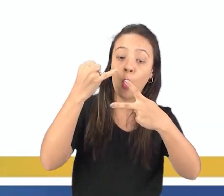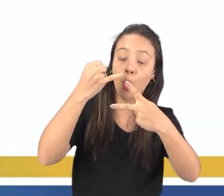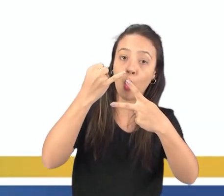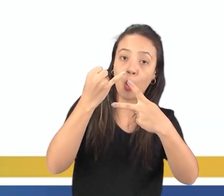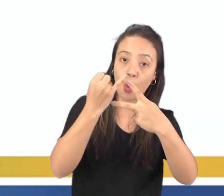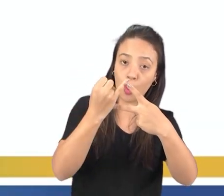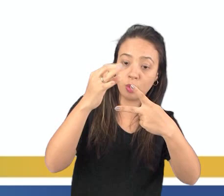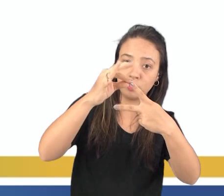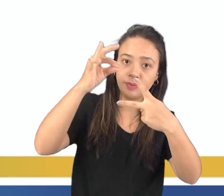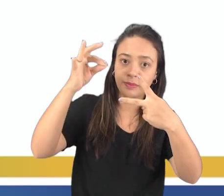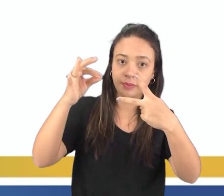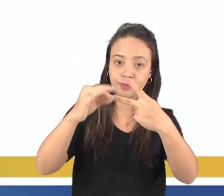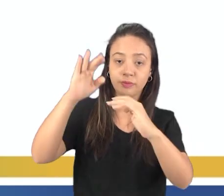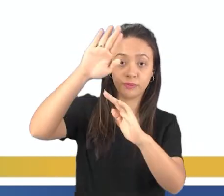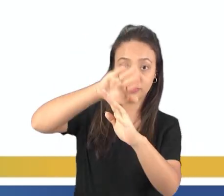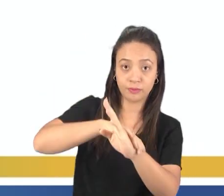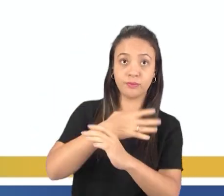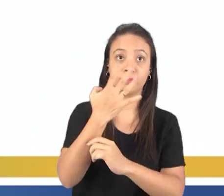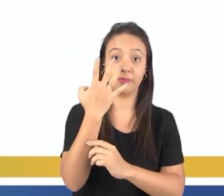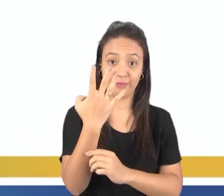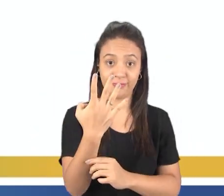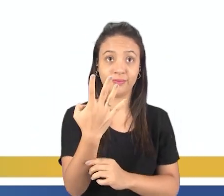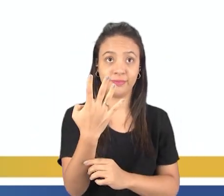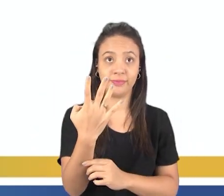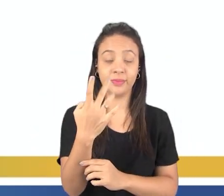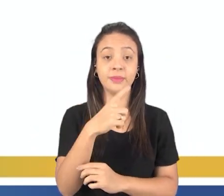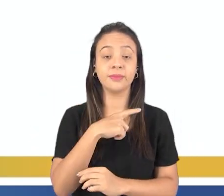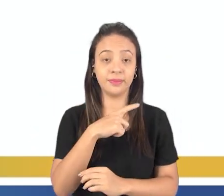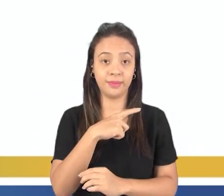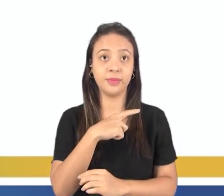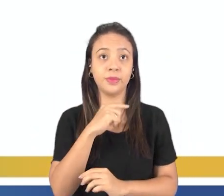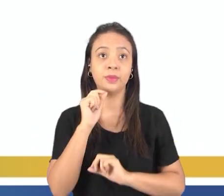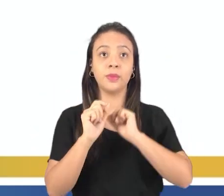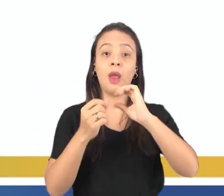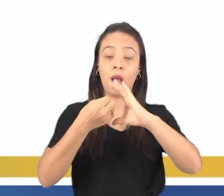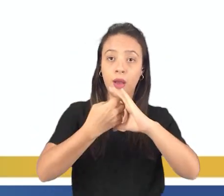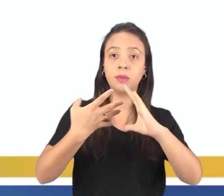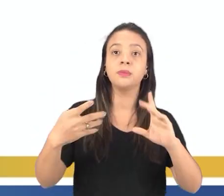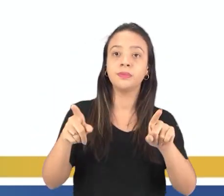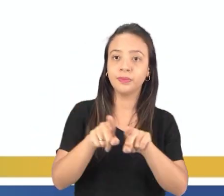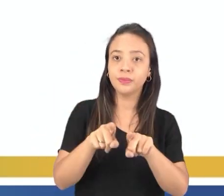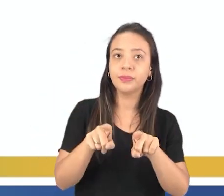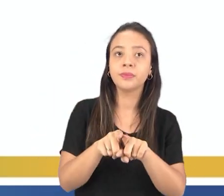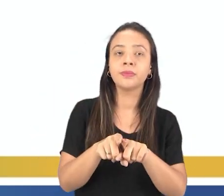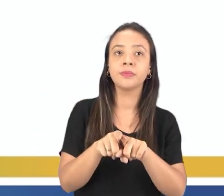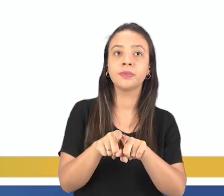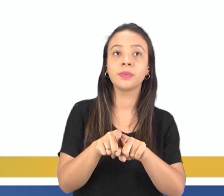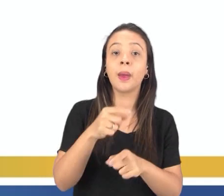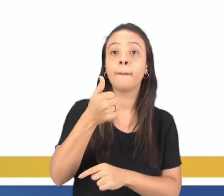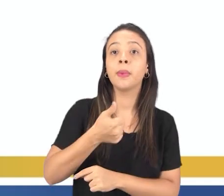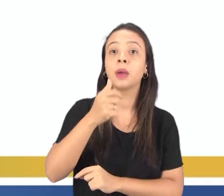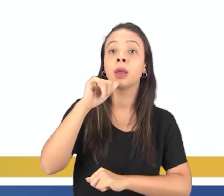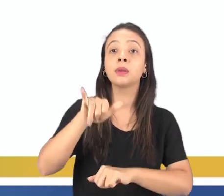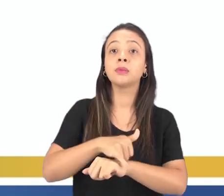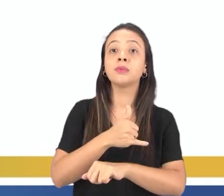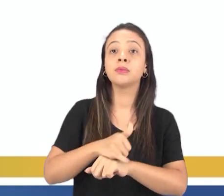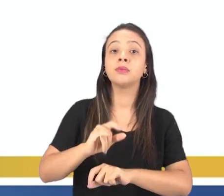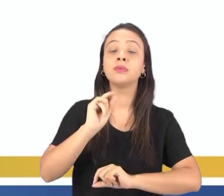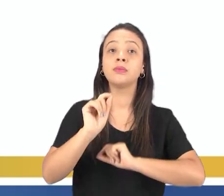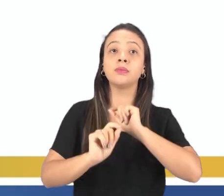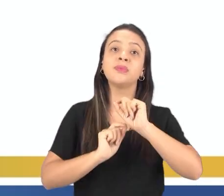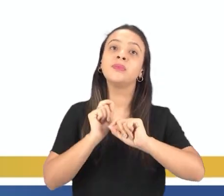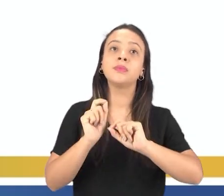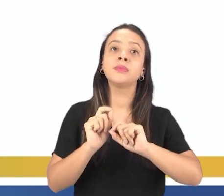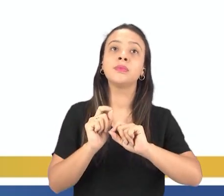são polígonos né de quatro lados né E eles são classificados de algumas formas a primeira forma que nós